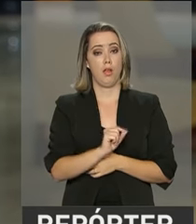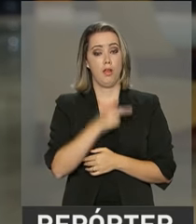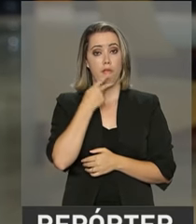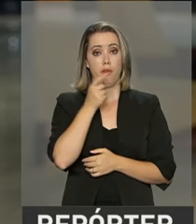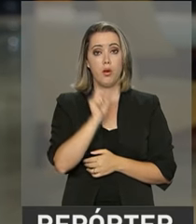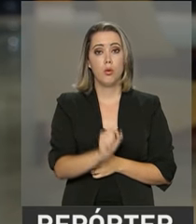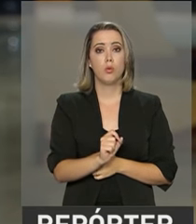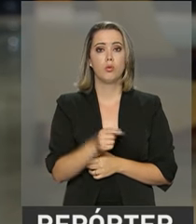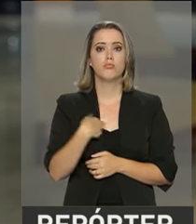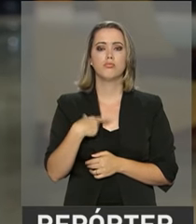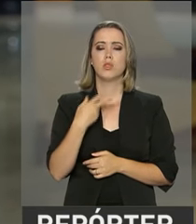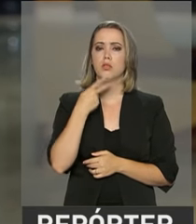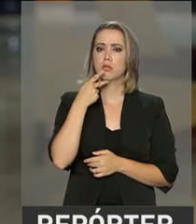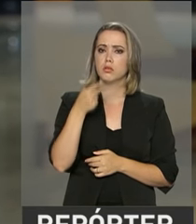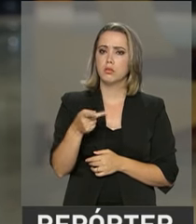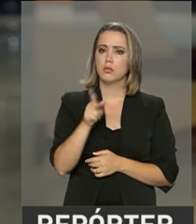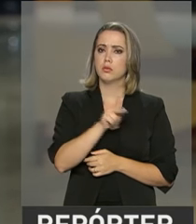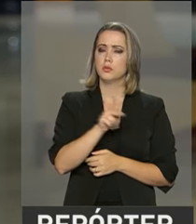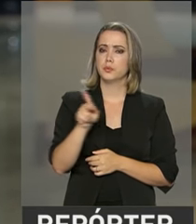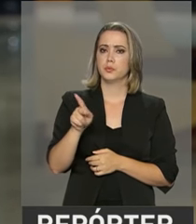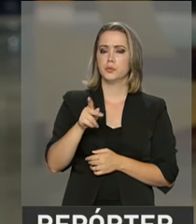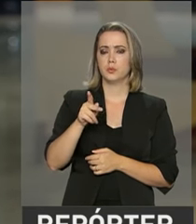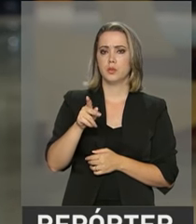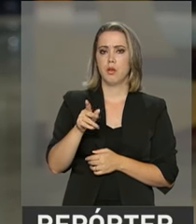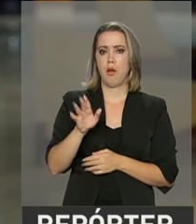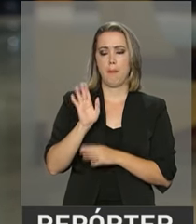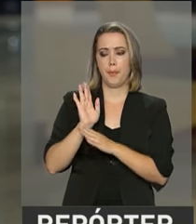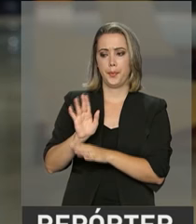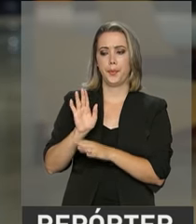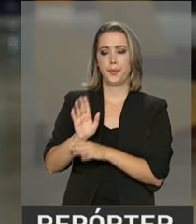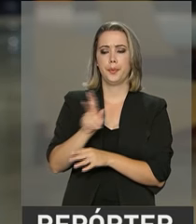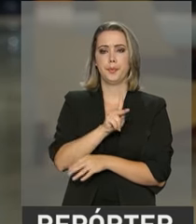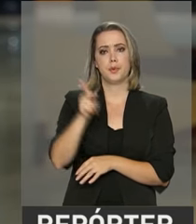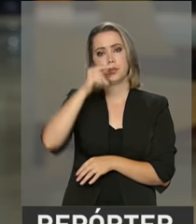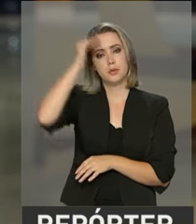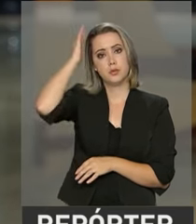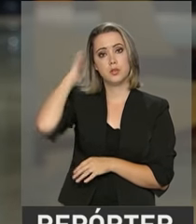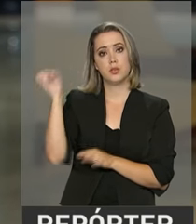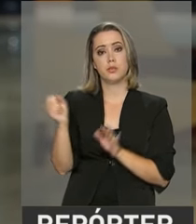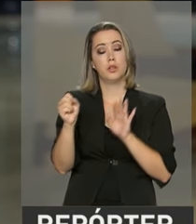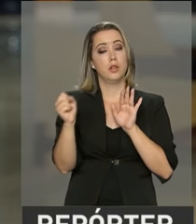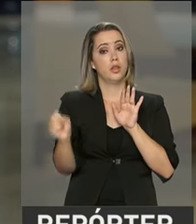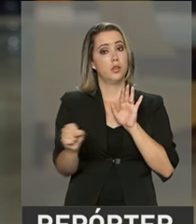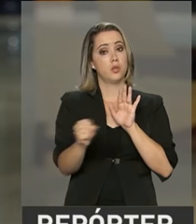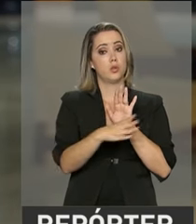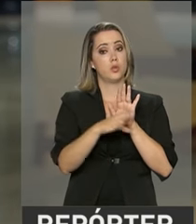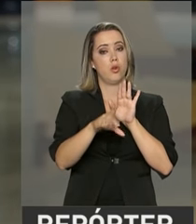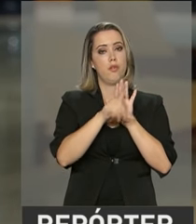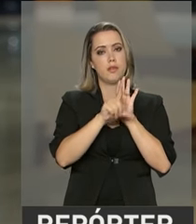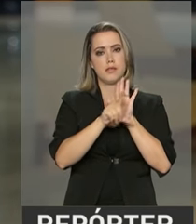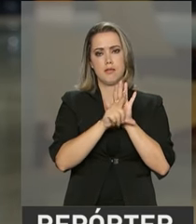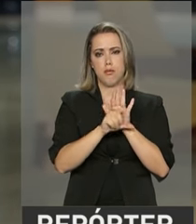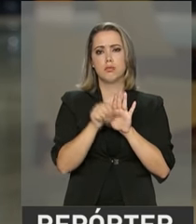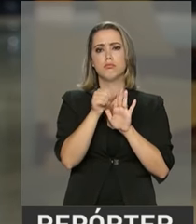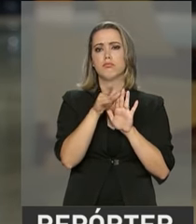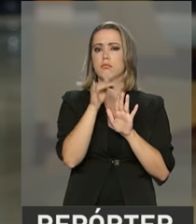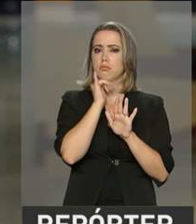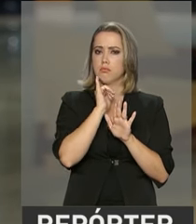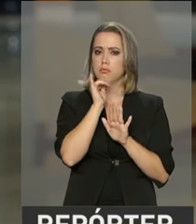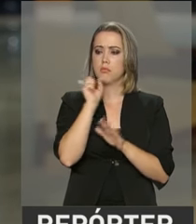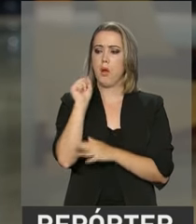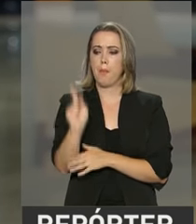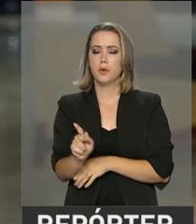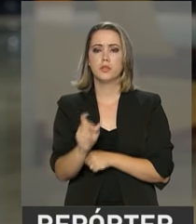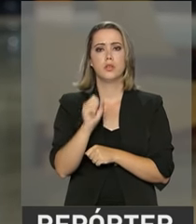megale expressou ao presidente michel temer apoio às reformas que estão tramitando no congresso nacional como a da previdência